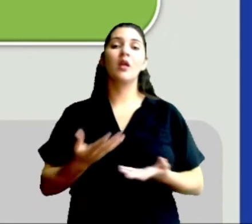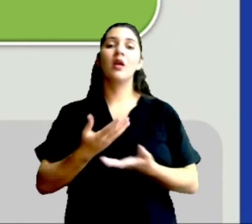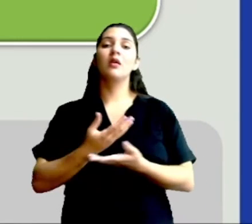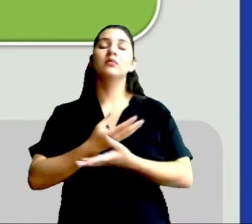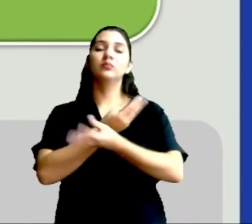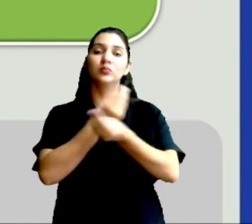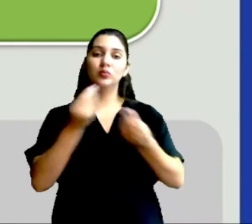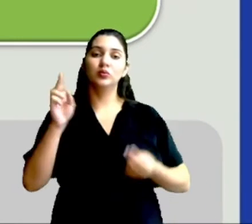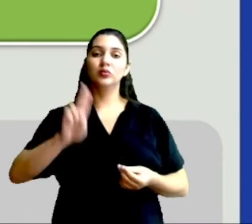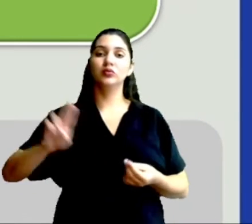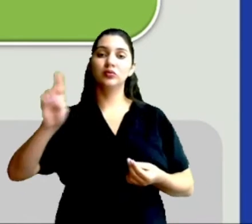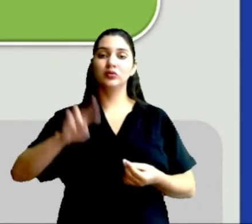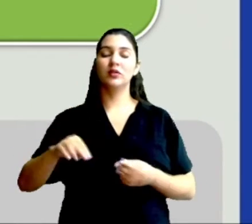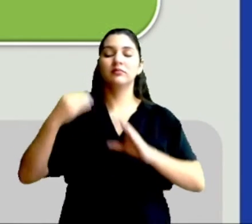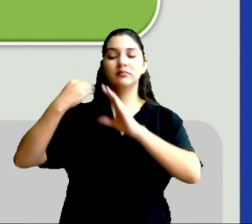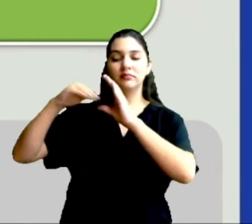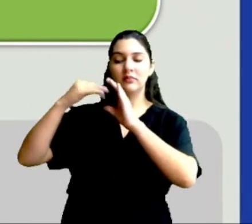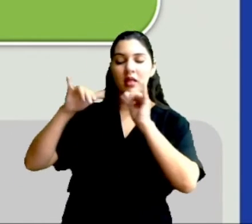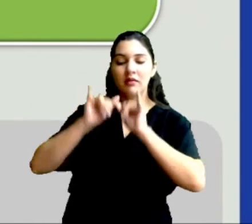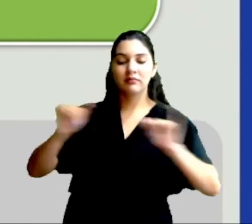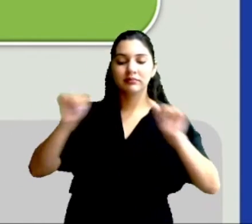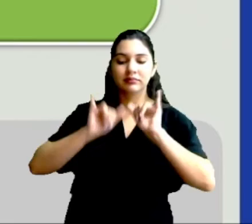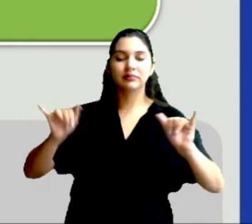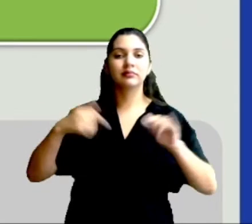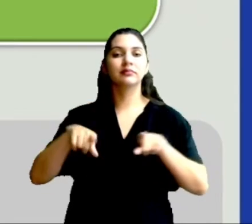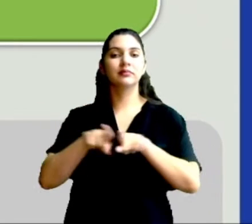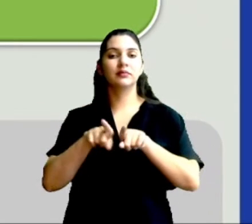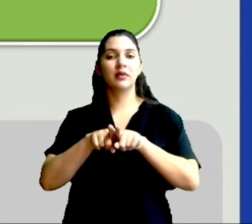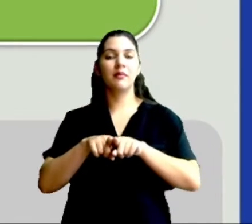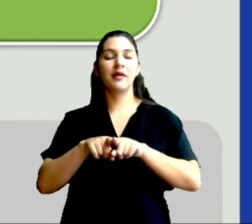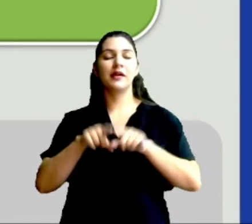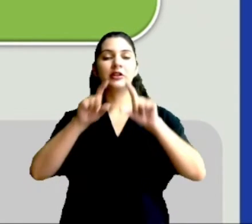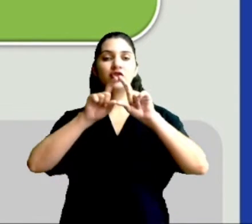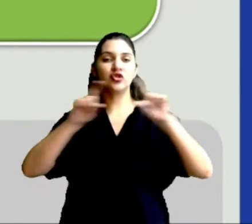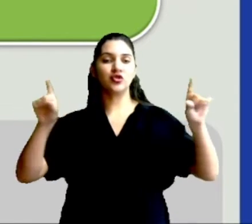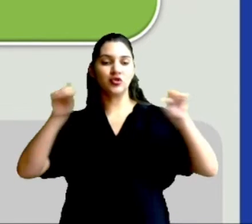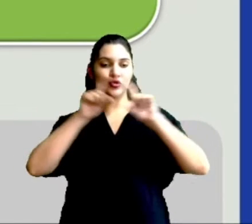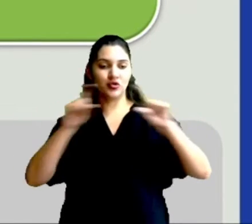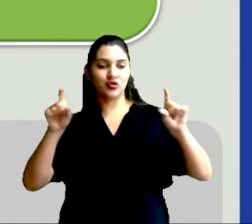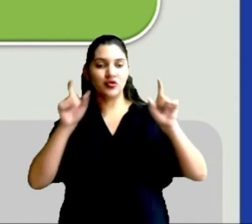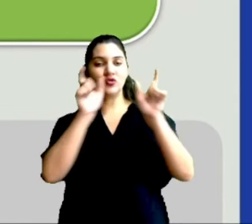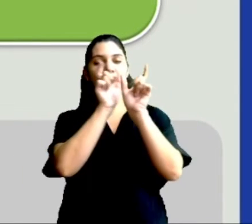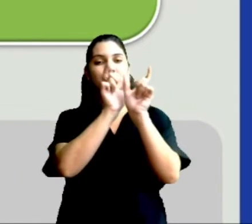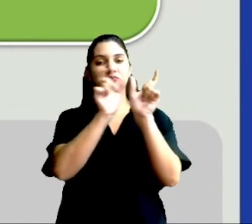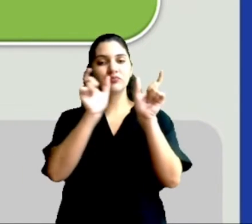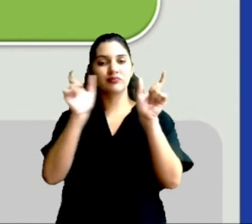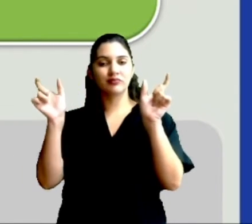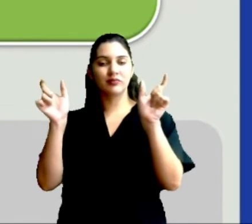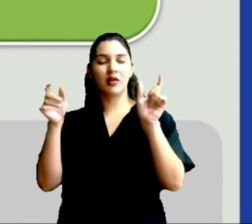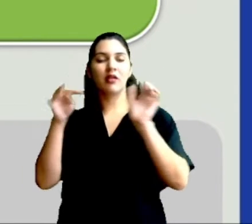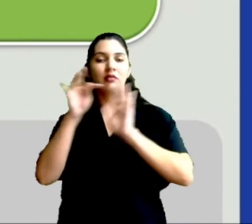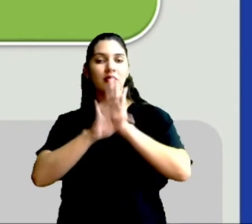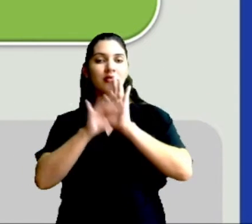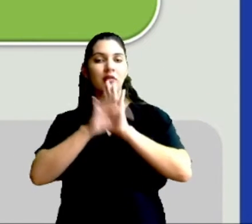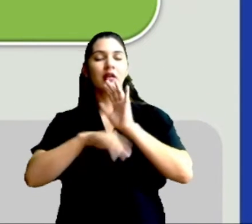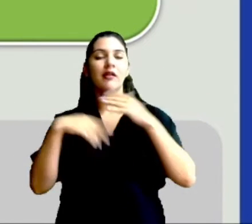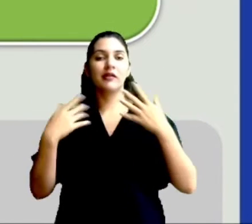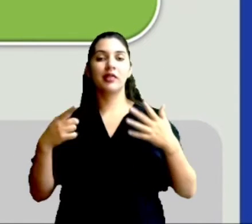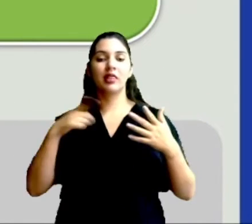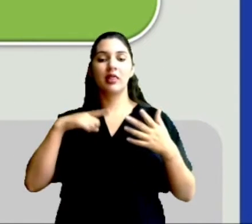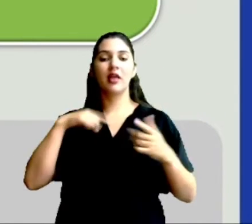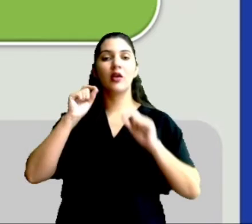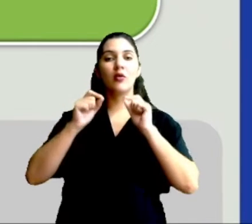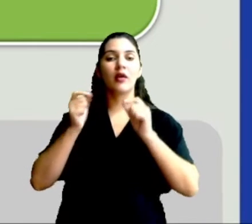muito utilizado aí em mensagens publicitárias, também nas charges e tirinhas. Porque onde tem humor,